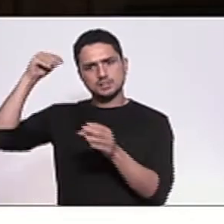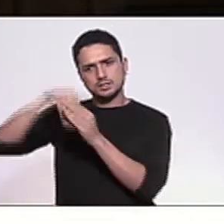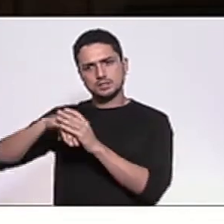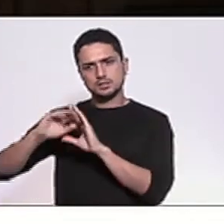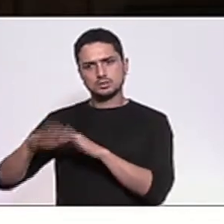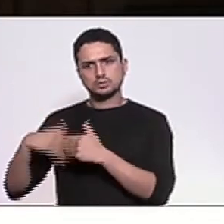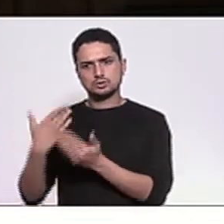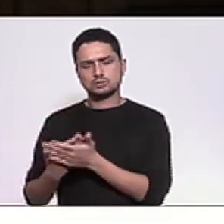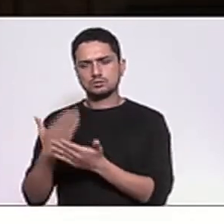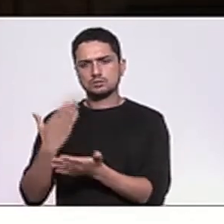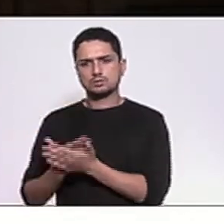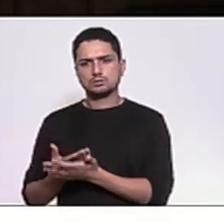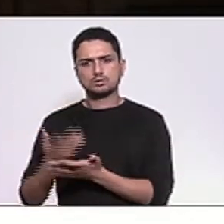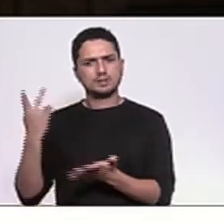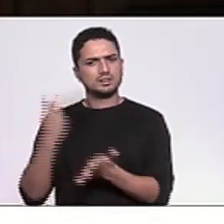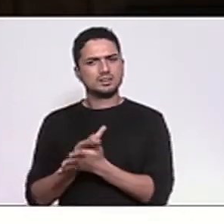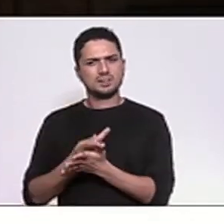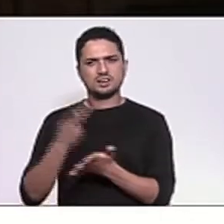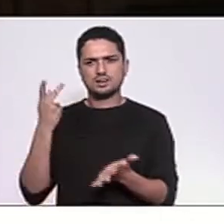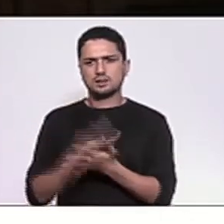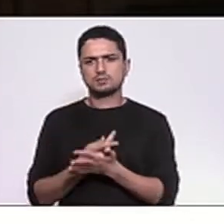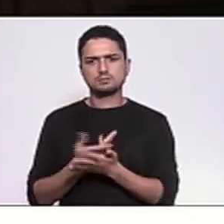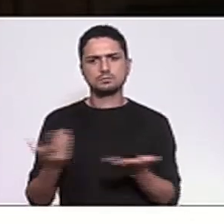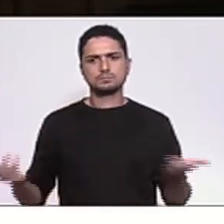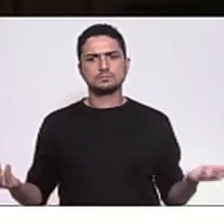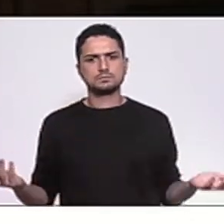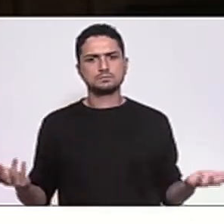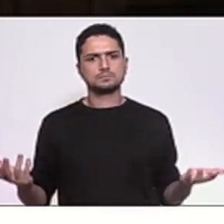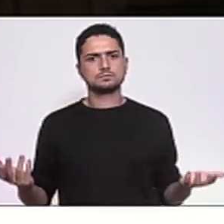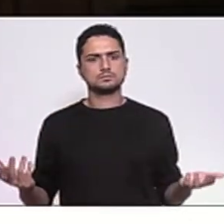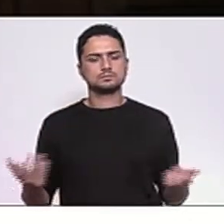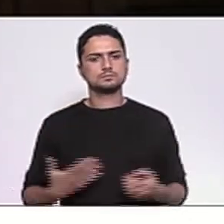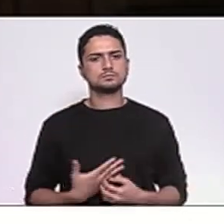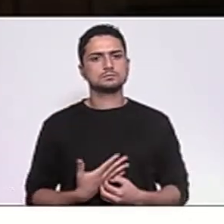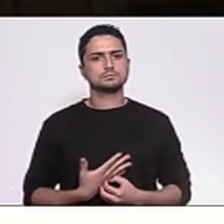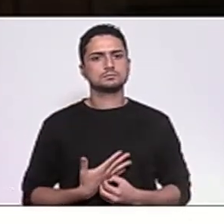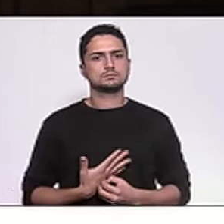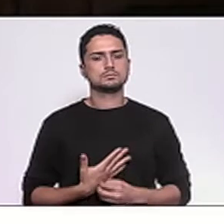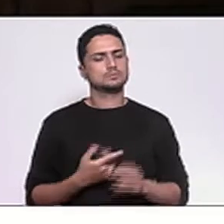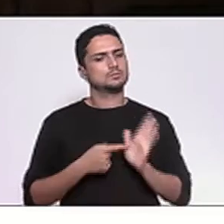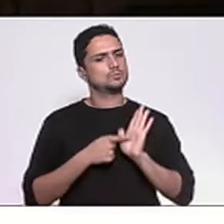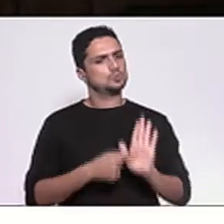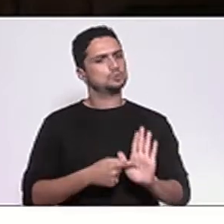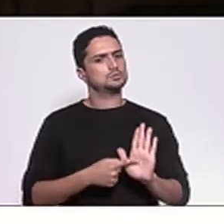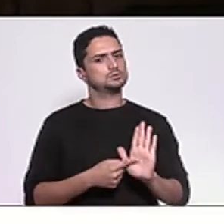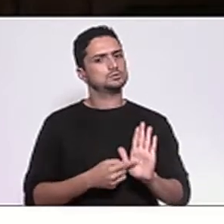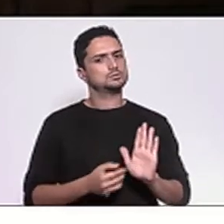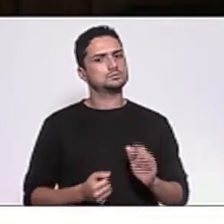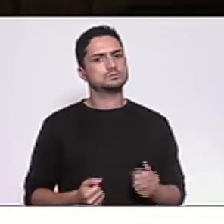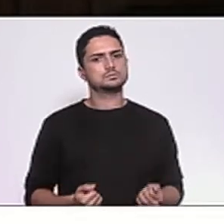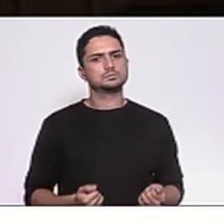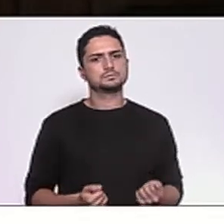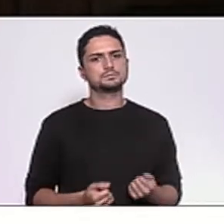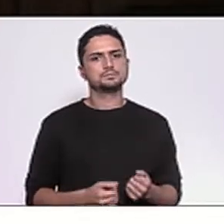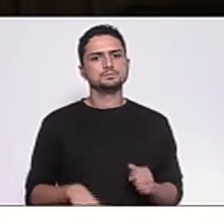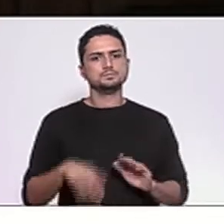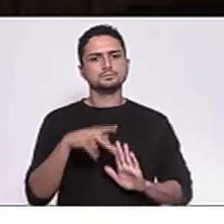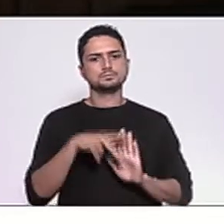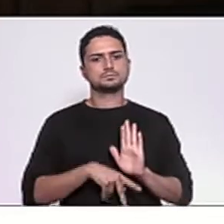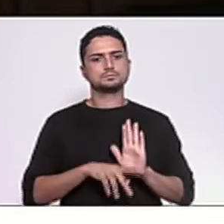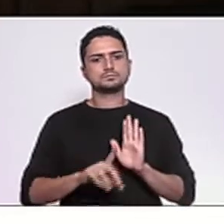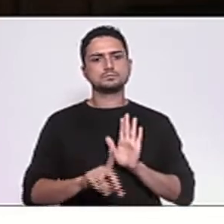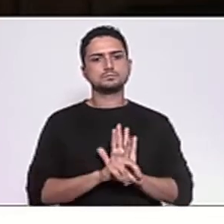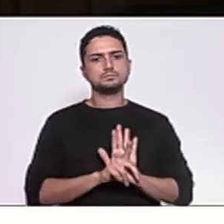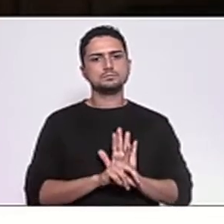da educação no estado do Rio de Janeiro. Mostrar claramente que esse era